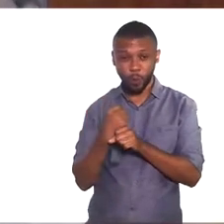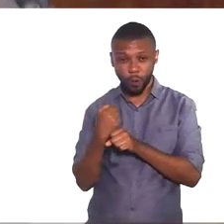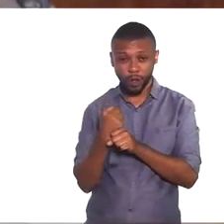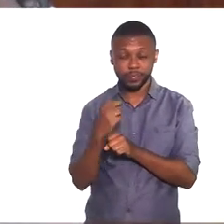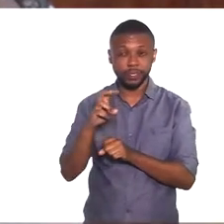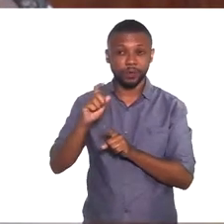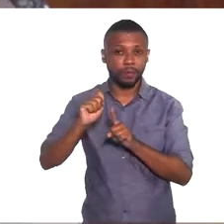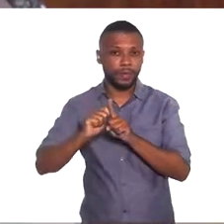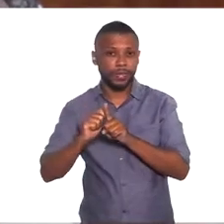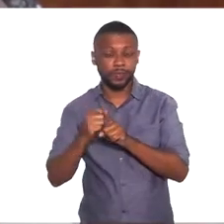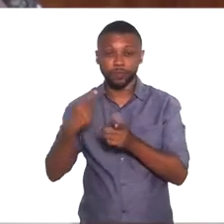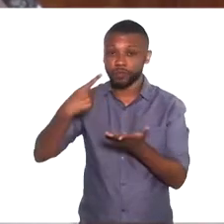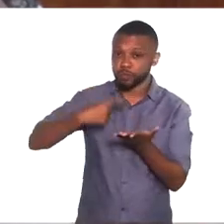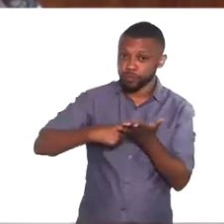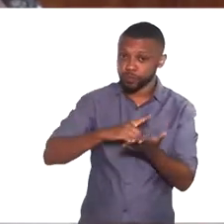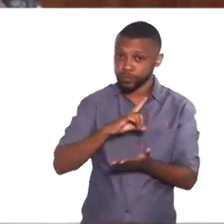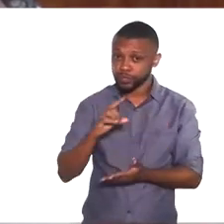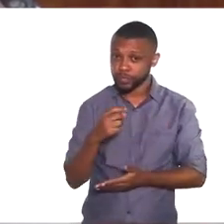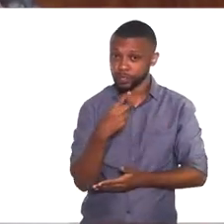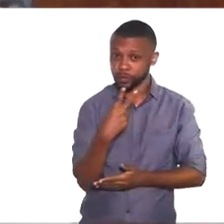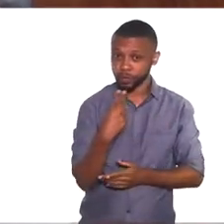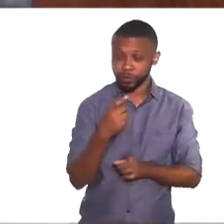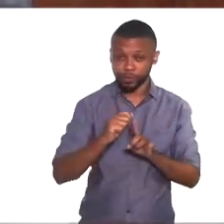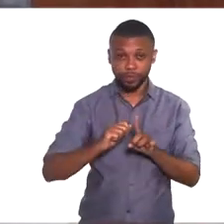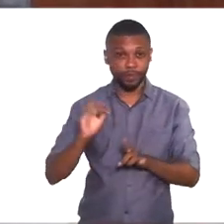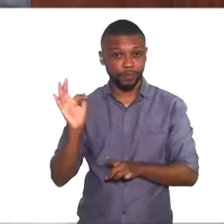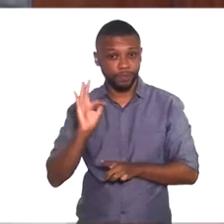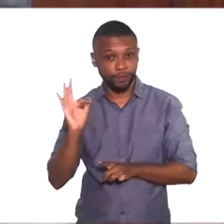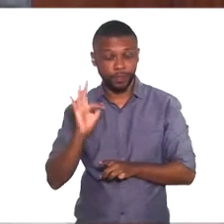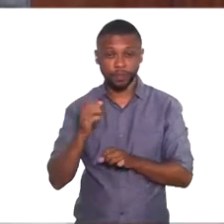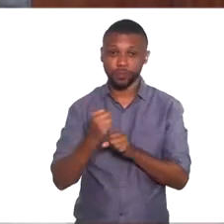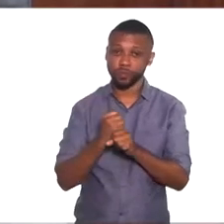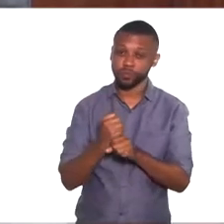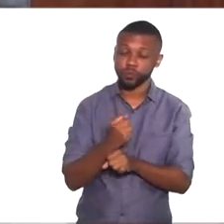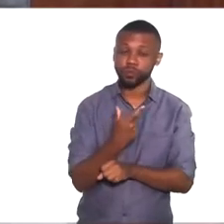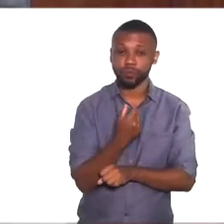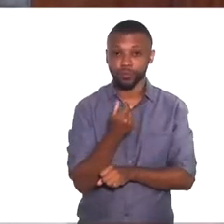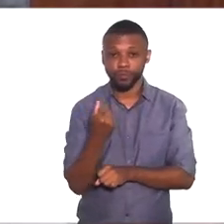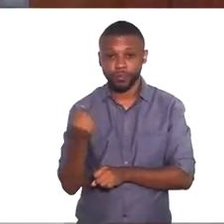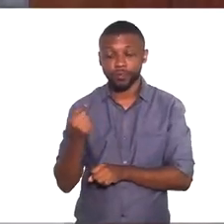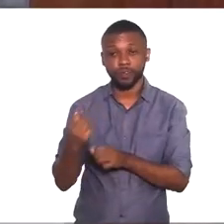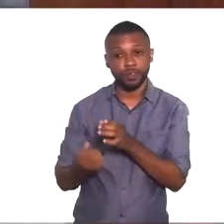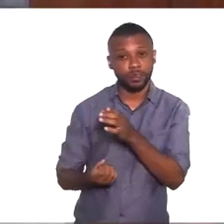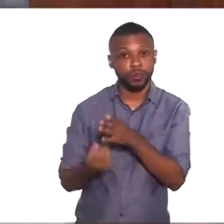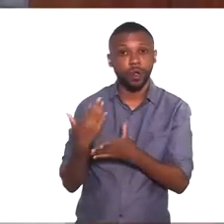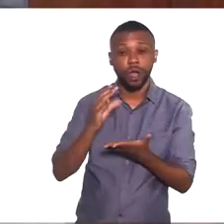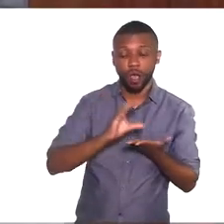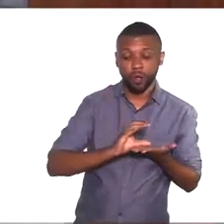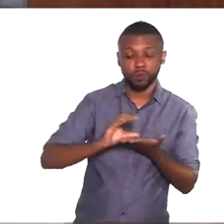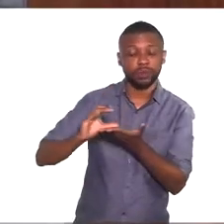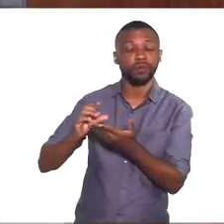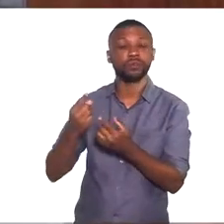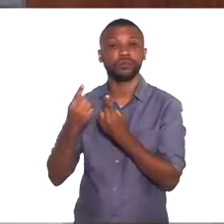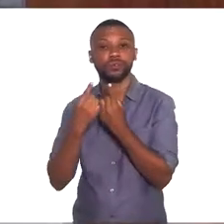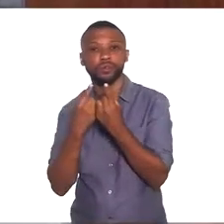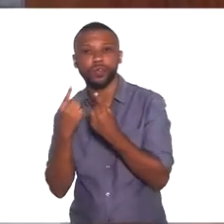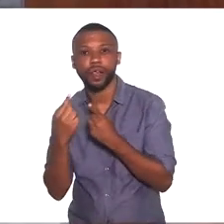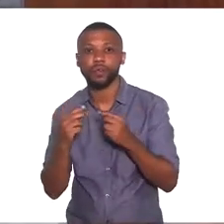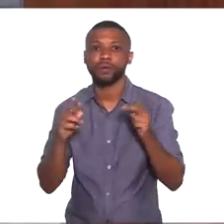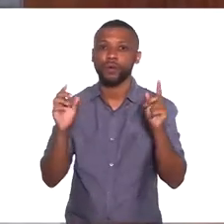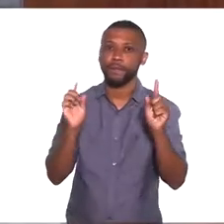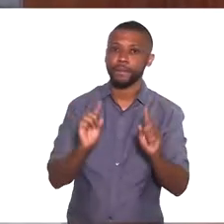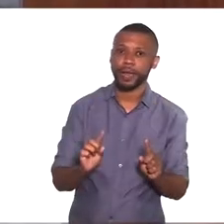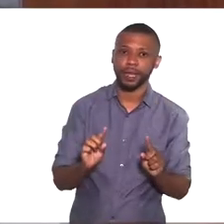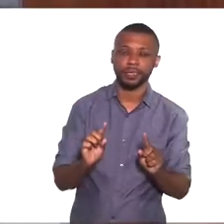e cinco meses no dia dois de fevereiro de 2020 Ele criou a comissão diálogo e paz nem